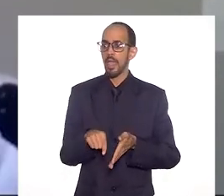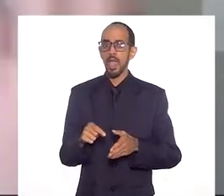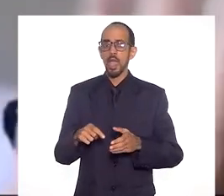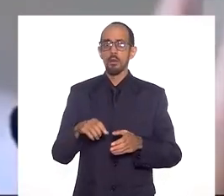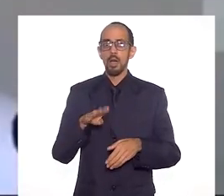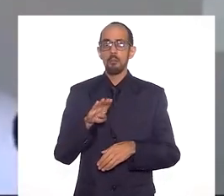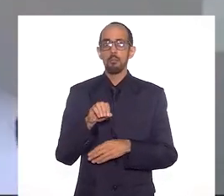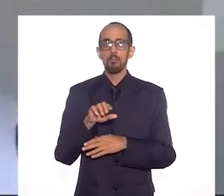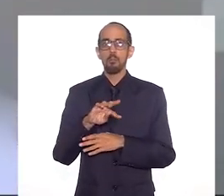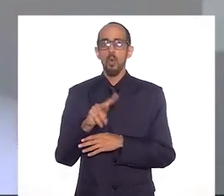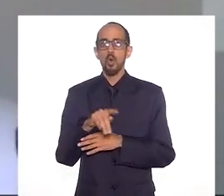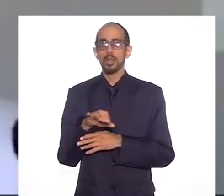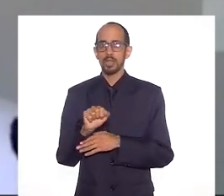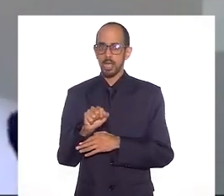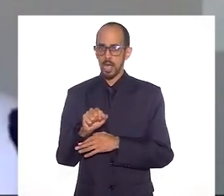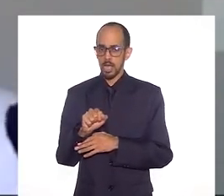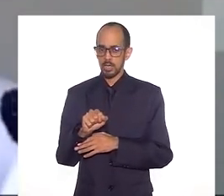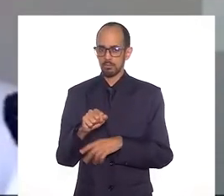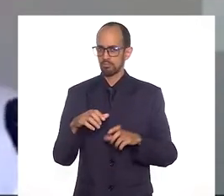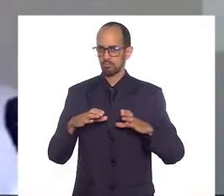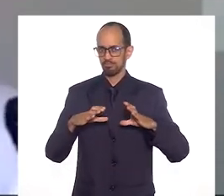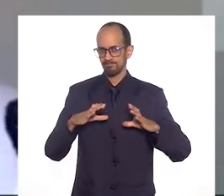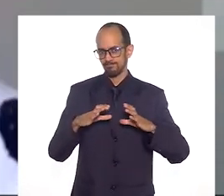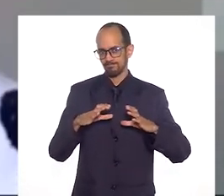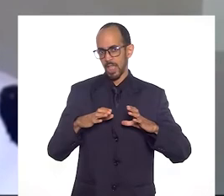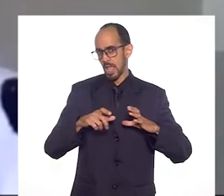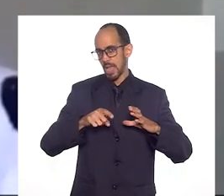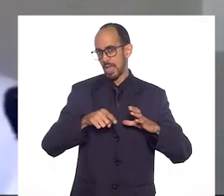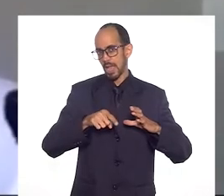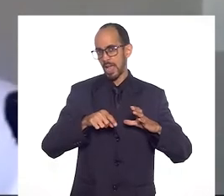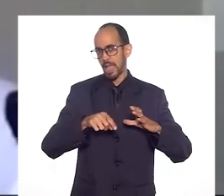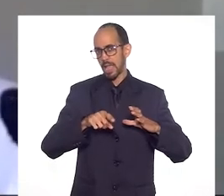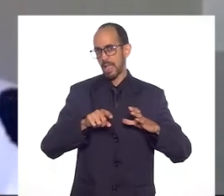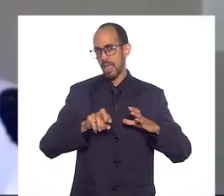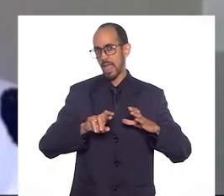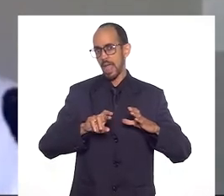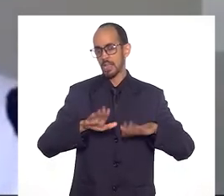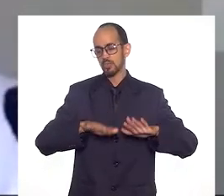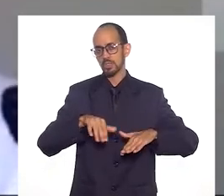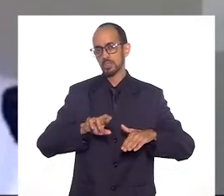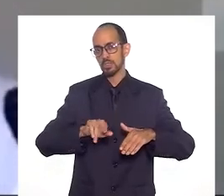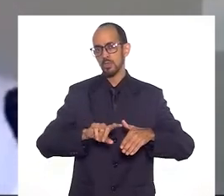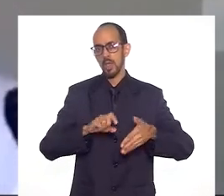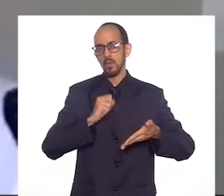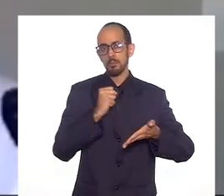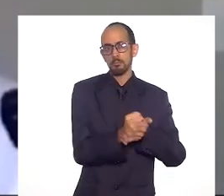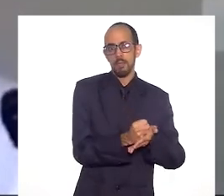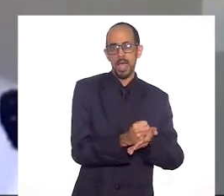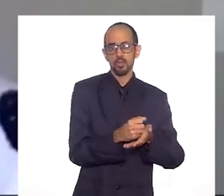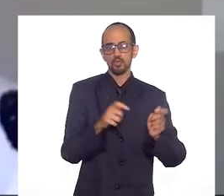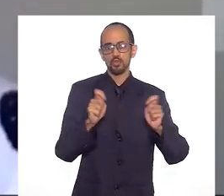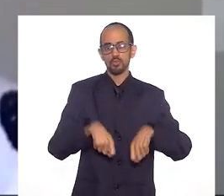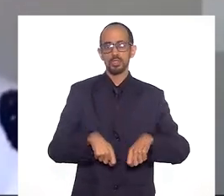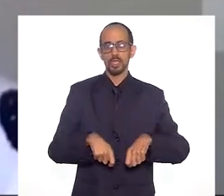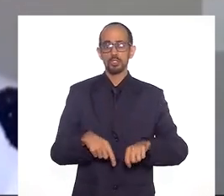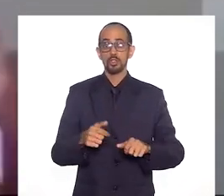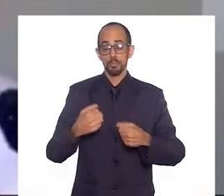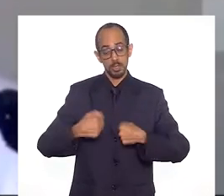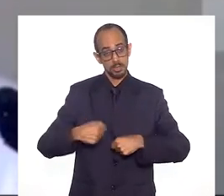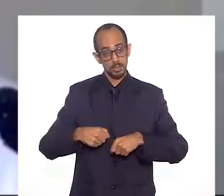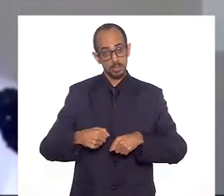que existem muitos negócios por aí que são de impacto, mas não se veem como tal. Então, que é preciso a